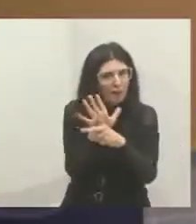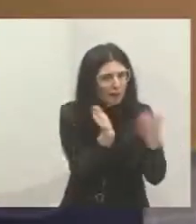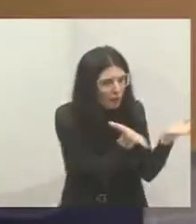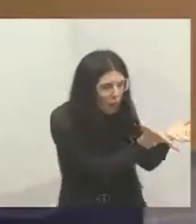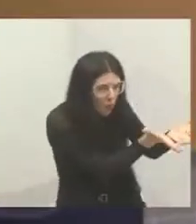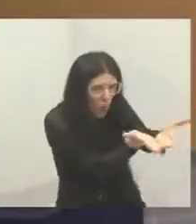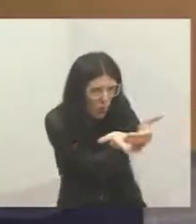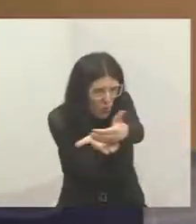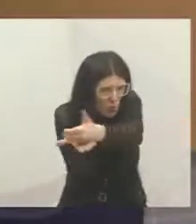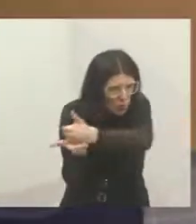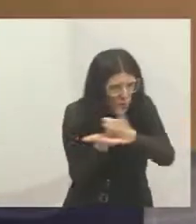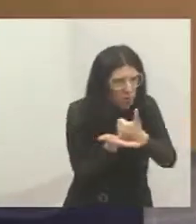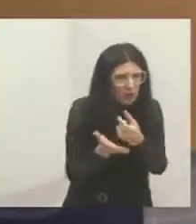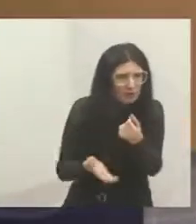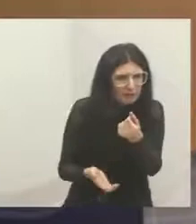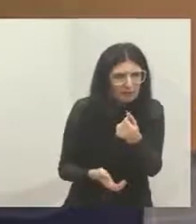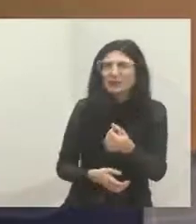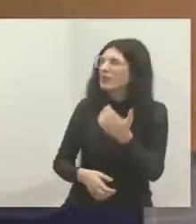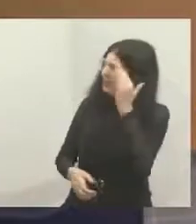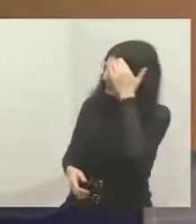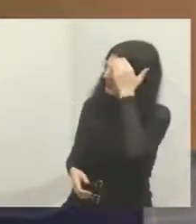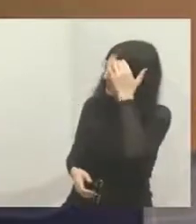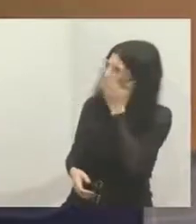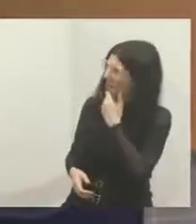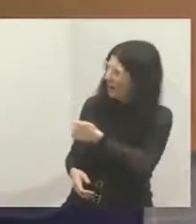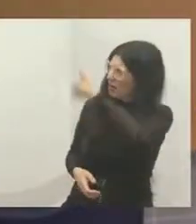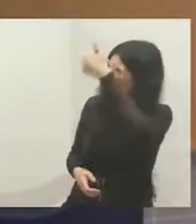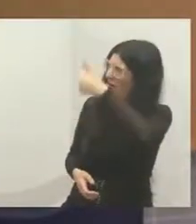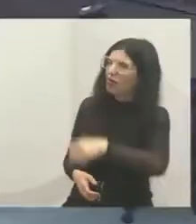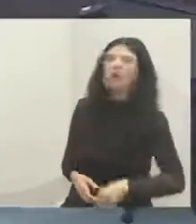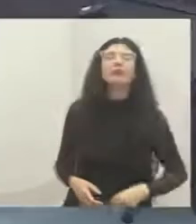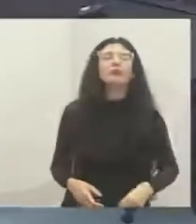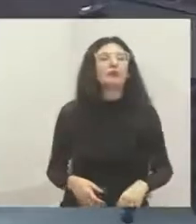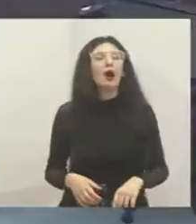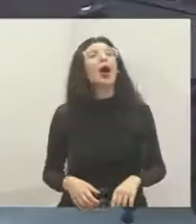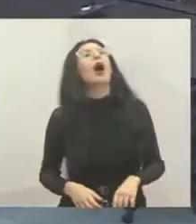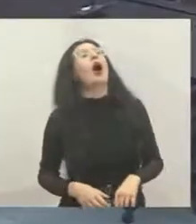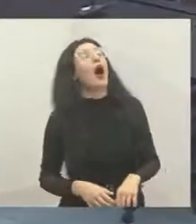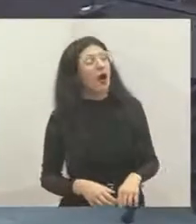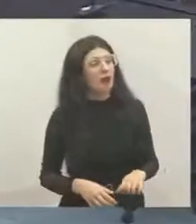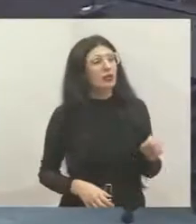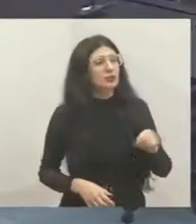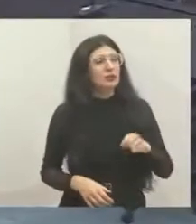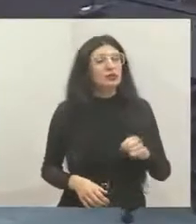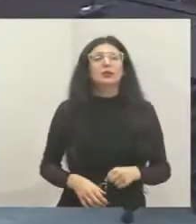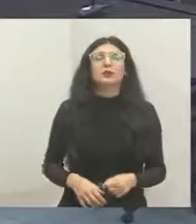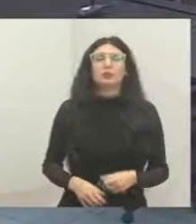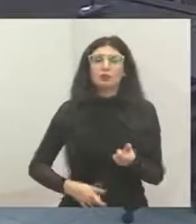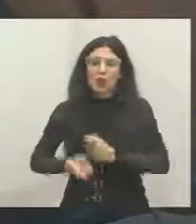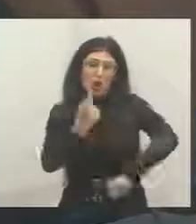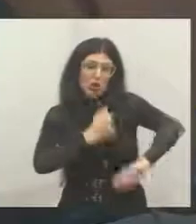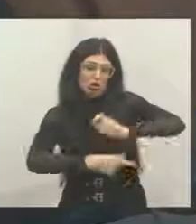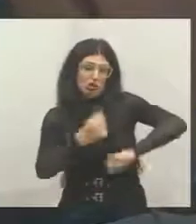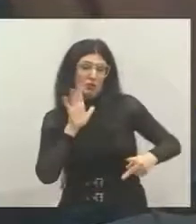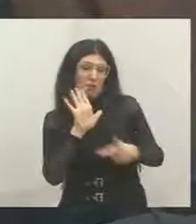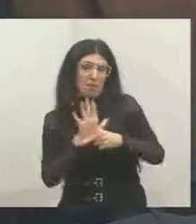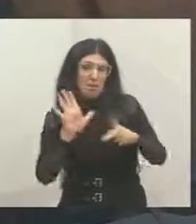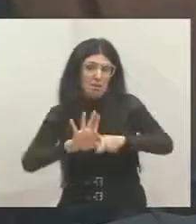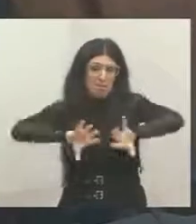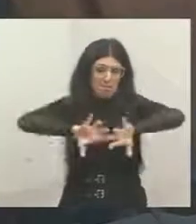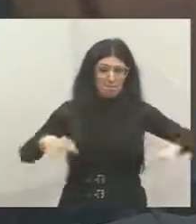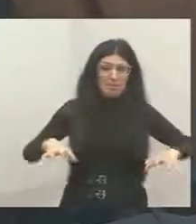também. Agora esclareceu um pouco. Perfeito. Porque você falou que tem as autarquias que a gente sabe que o SAI